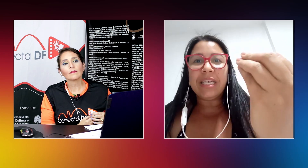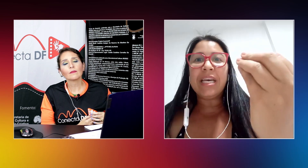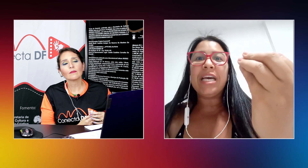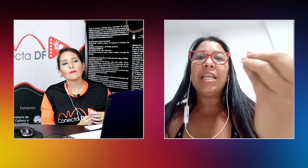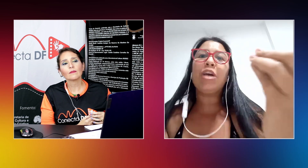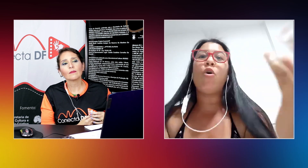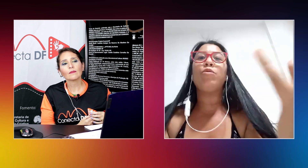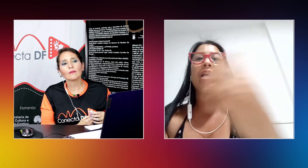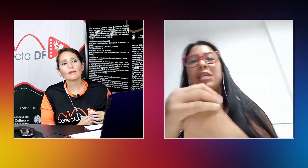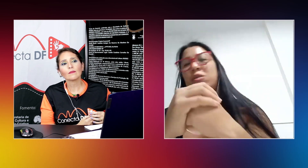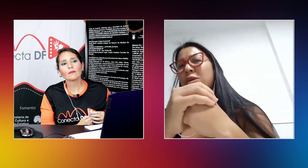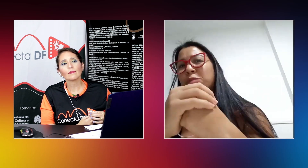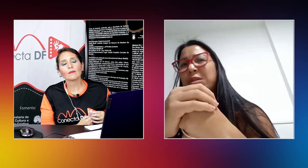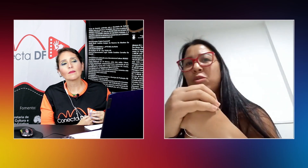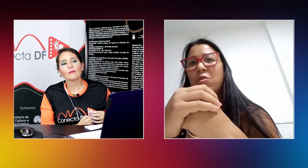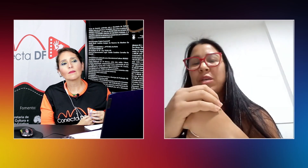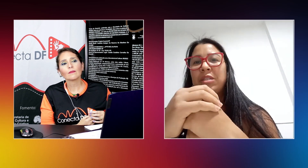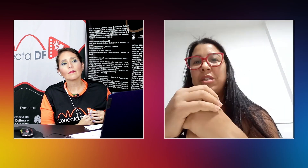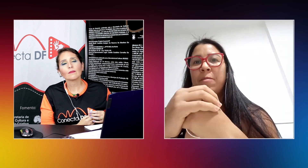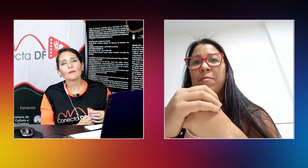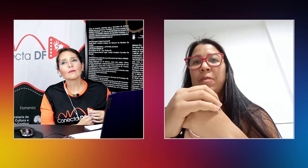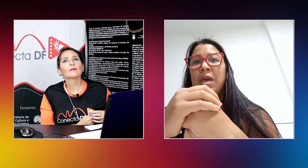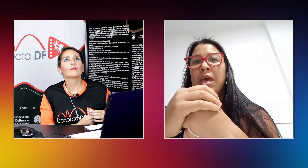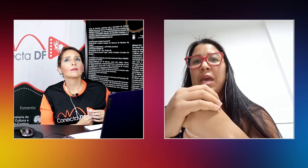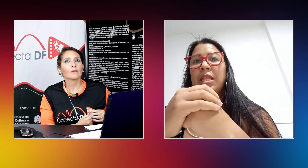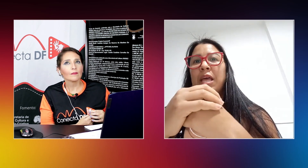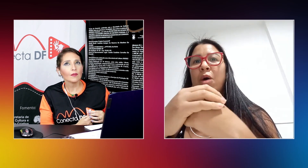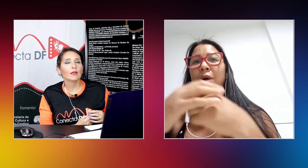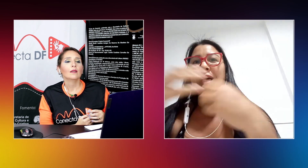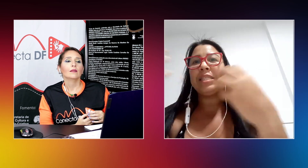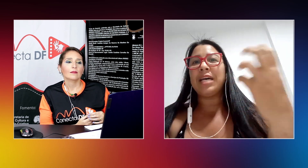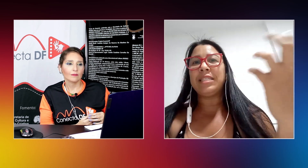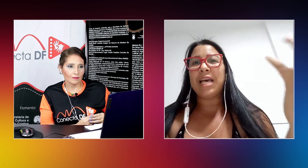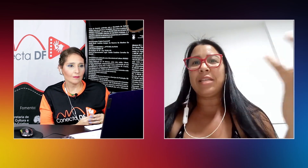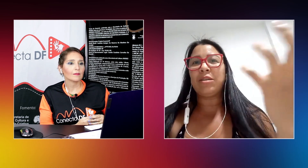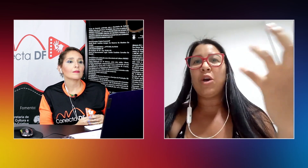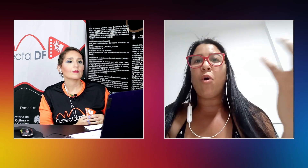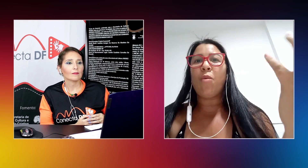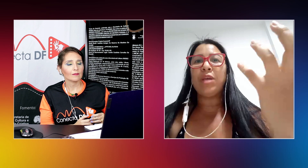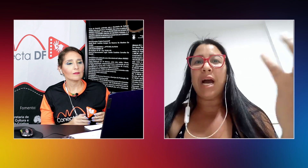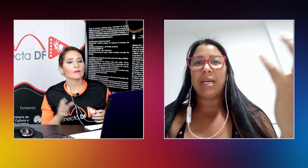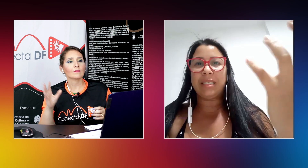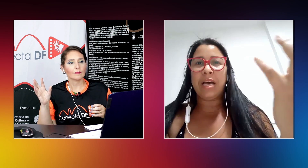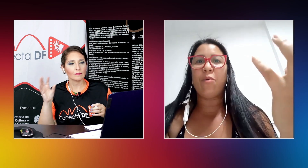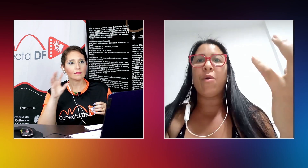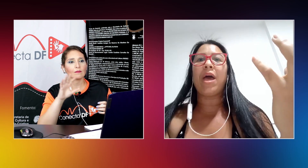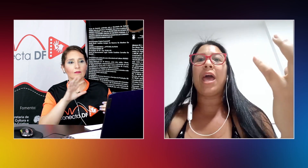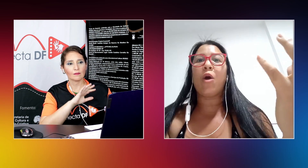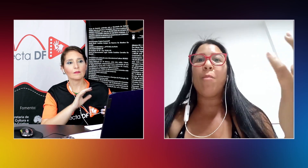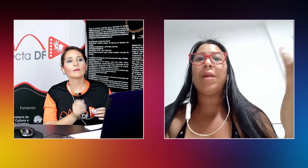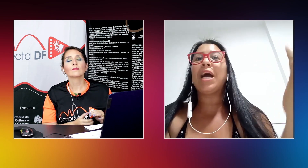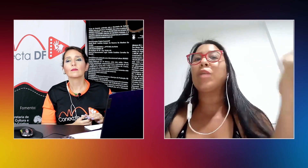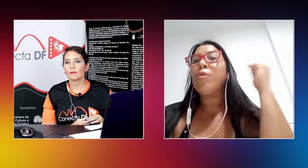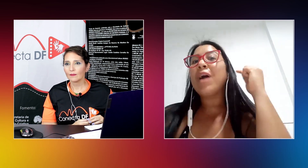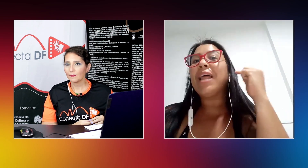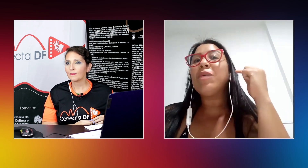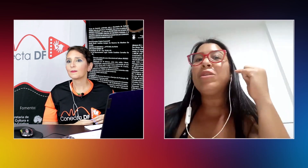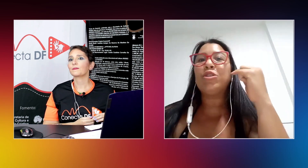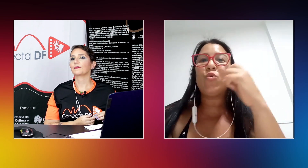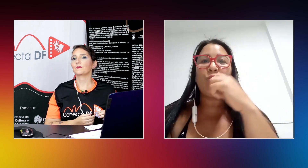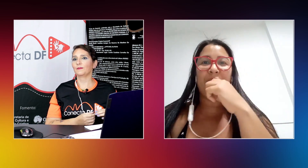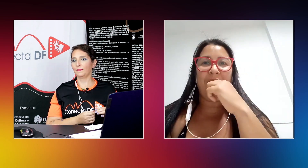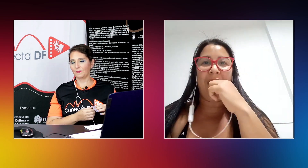dificuldade de comunicação com as pessoas. Então, esse acesso de comunicação é complicado porque ela